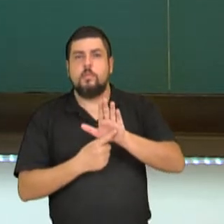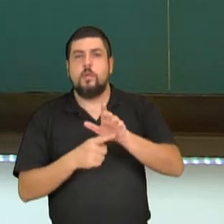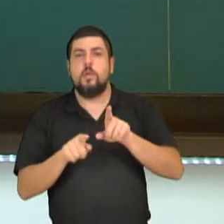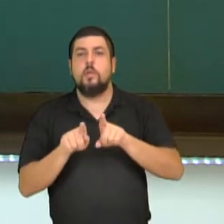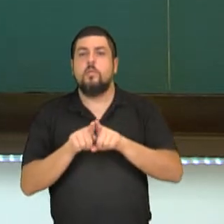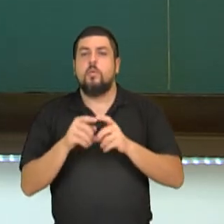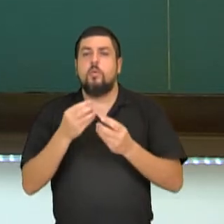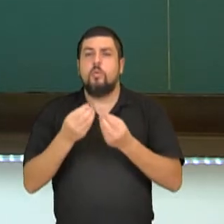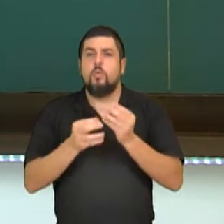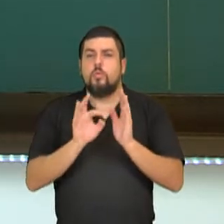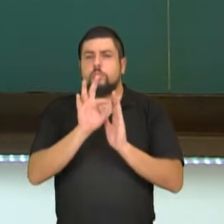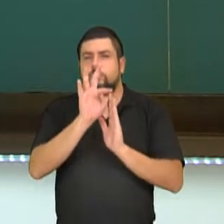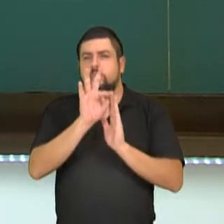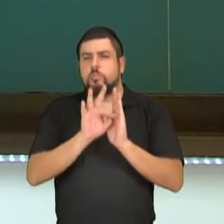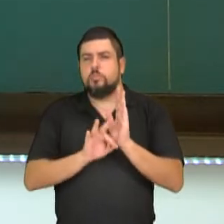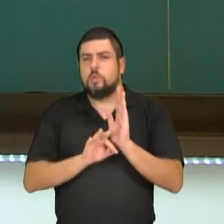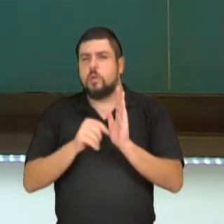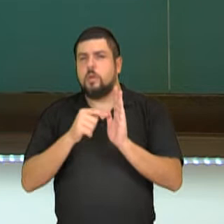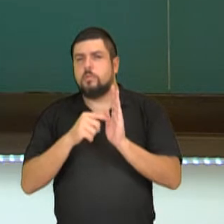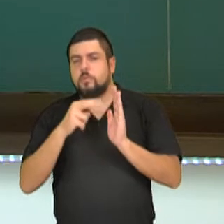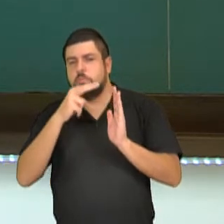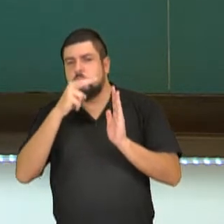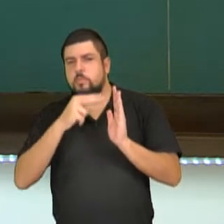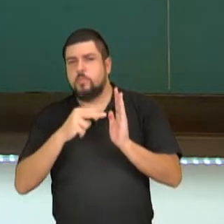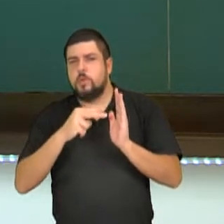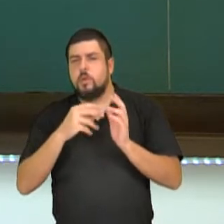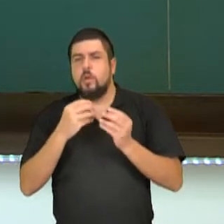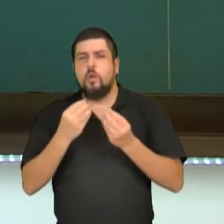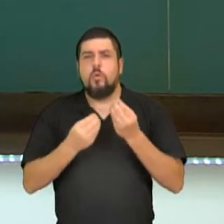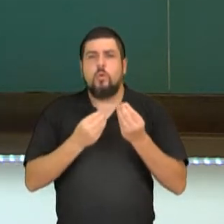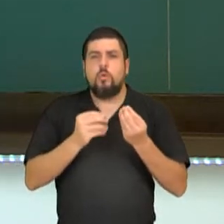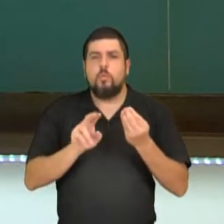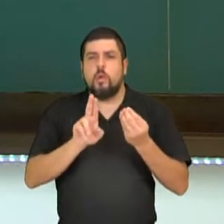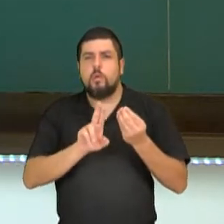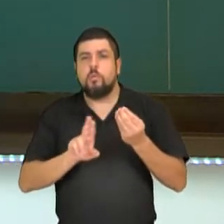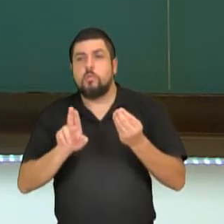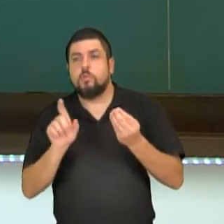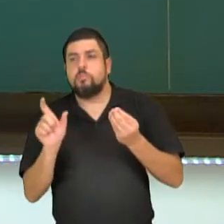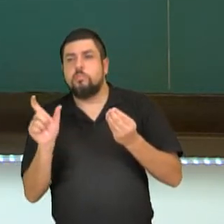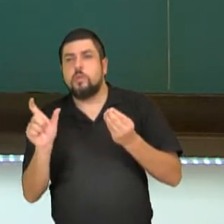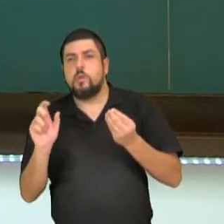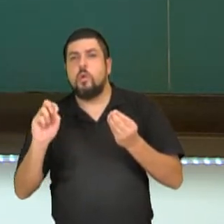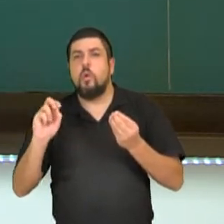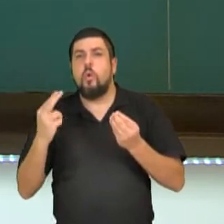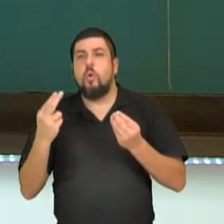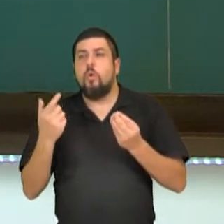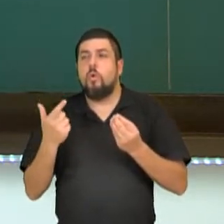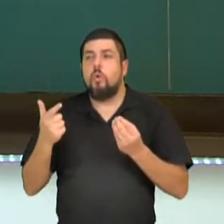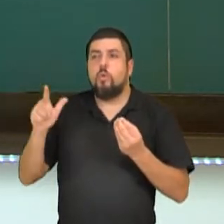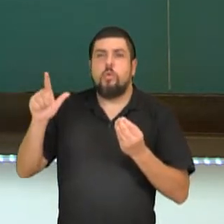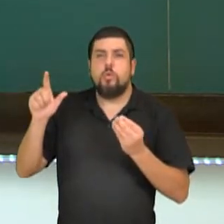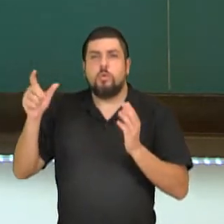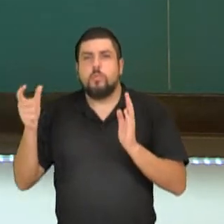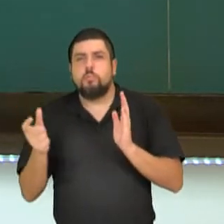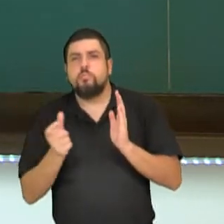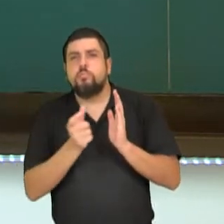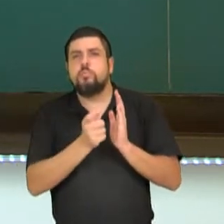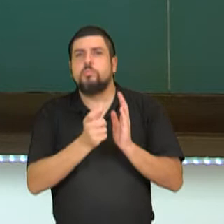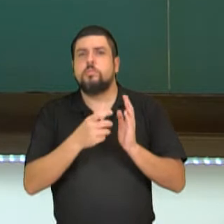textos. Vamos entender quando devemos usar um, quando devemos usar o outro de forma